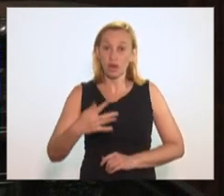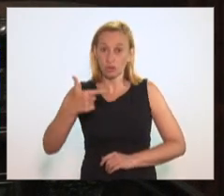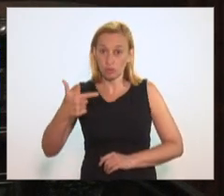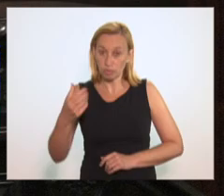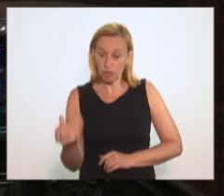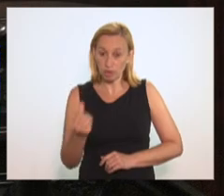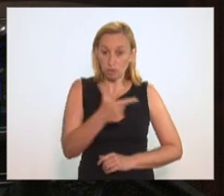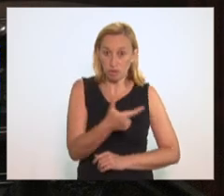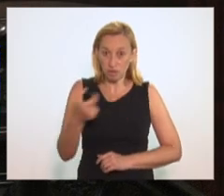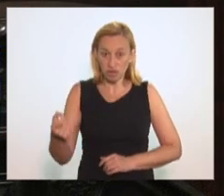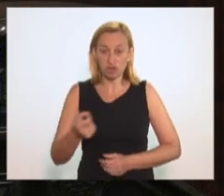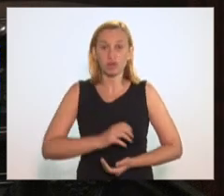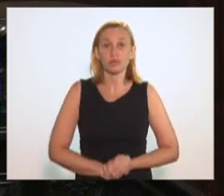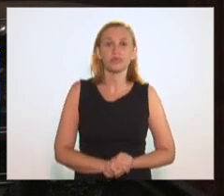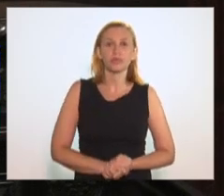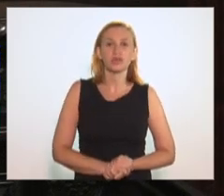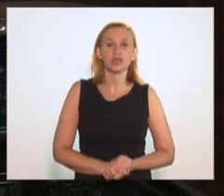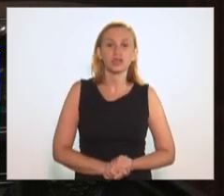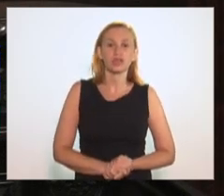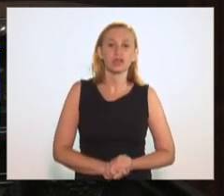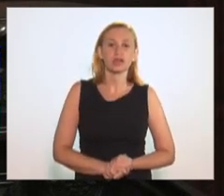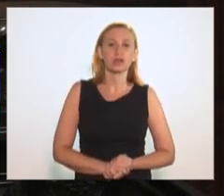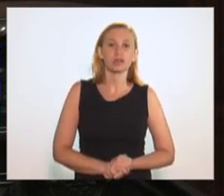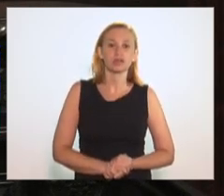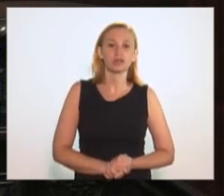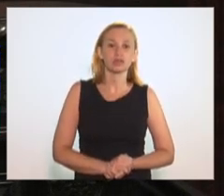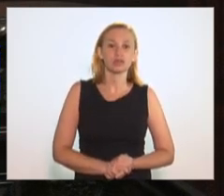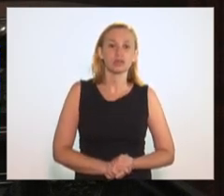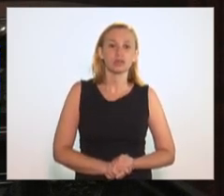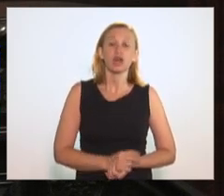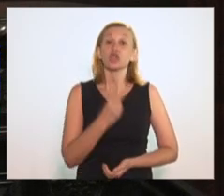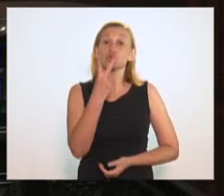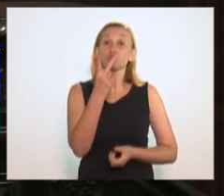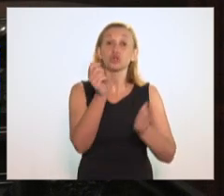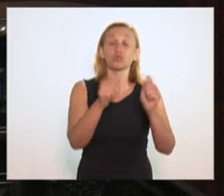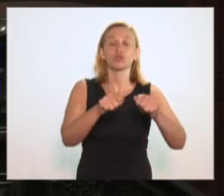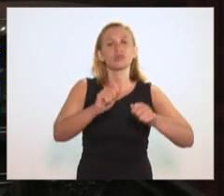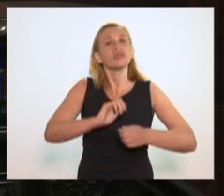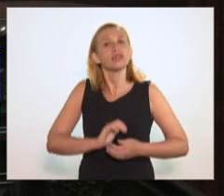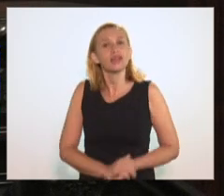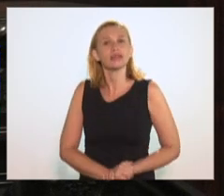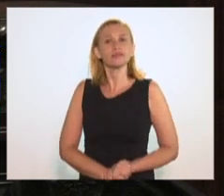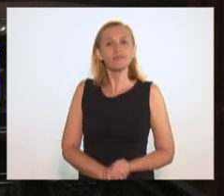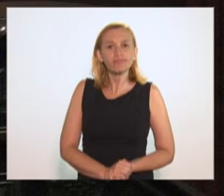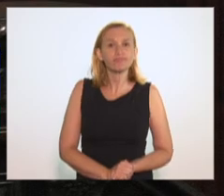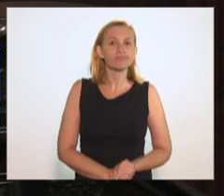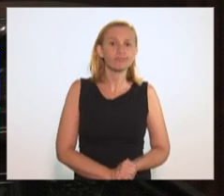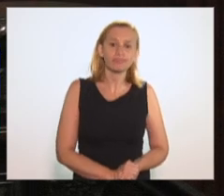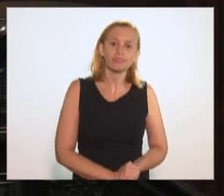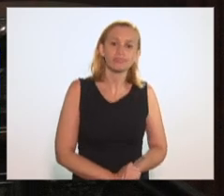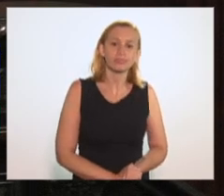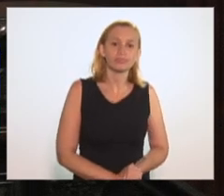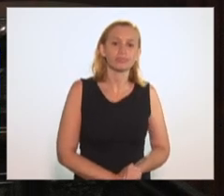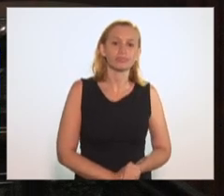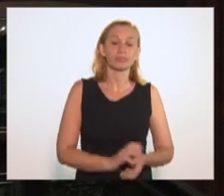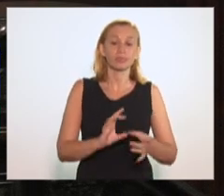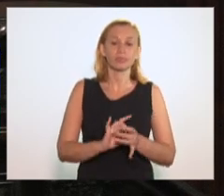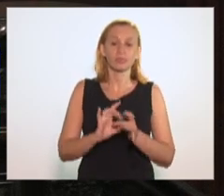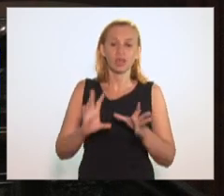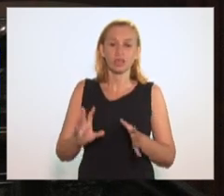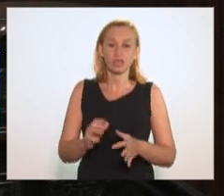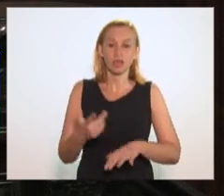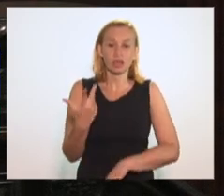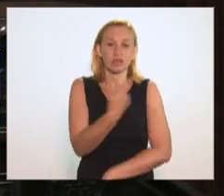2020, que previa duas possibilidades para garantir a aquisição de